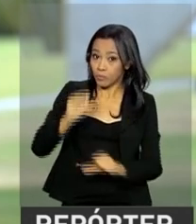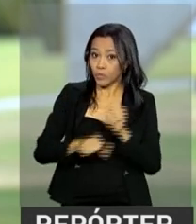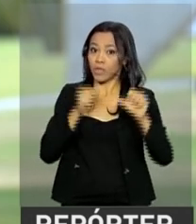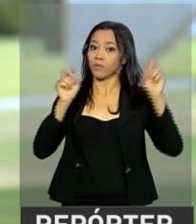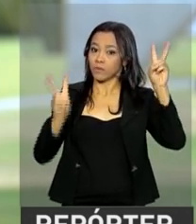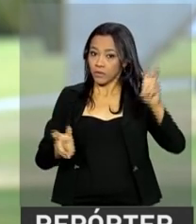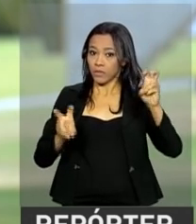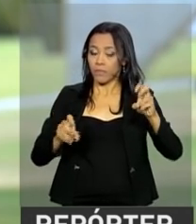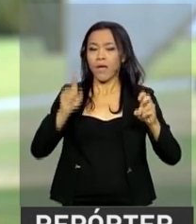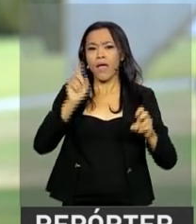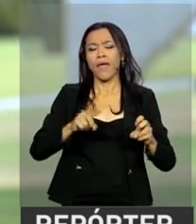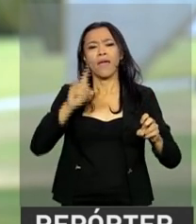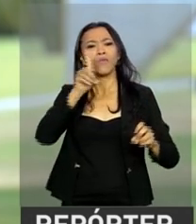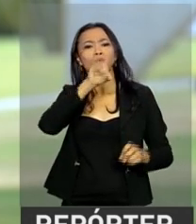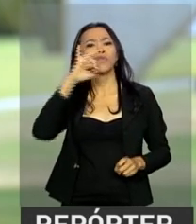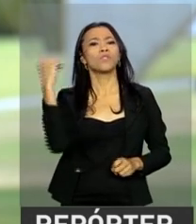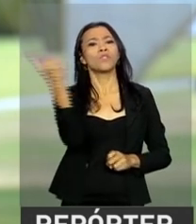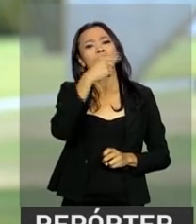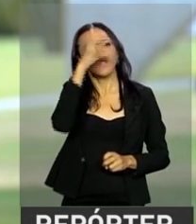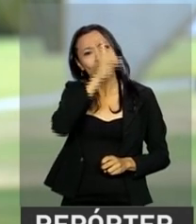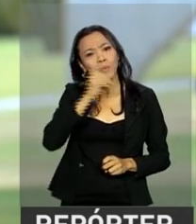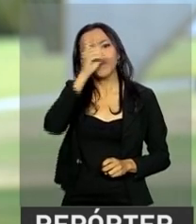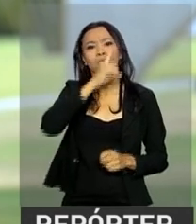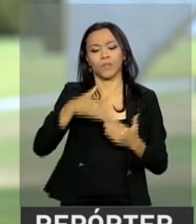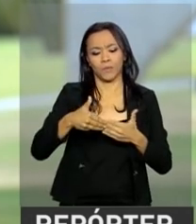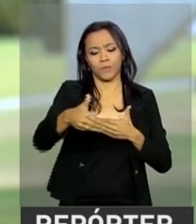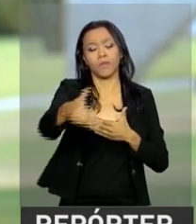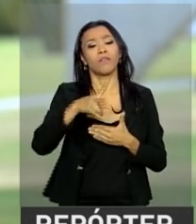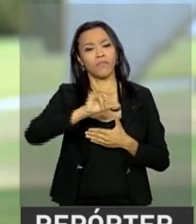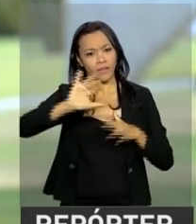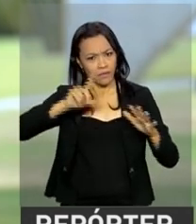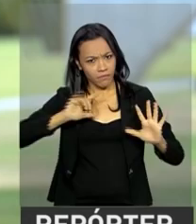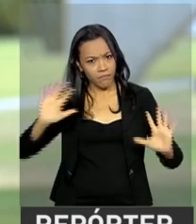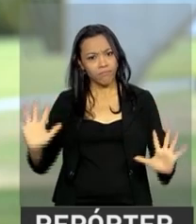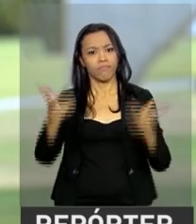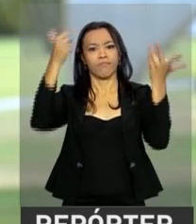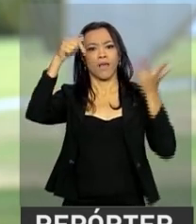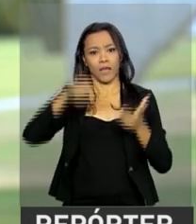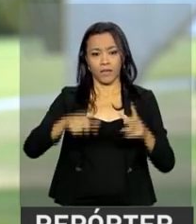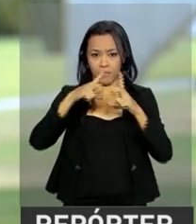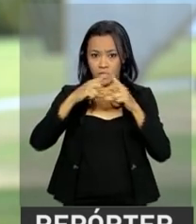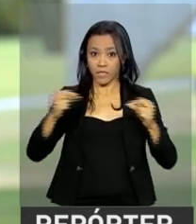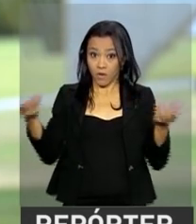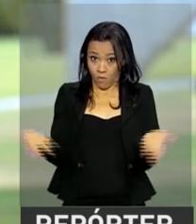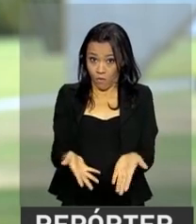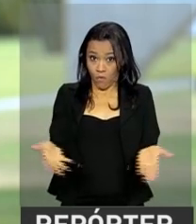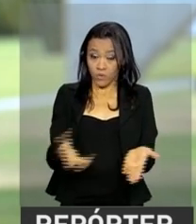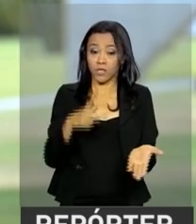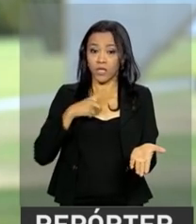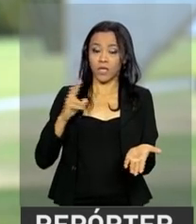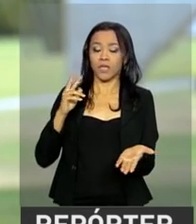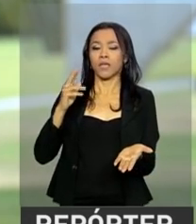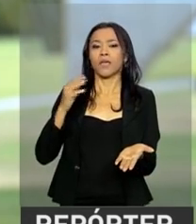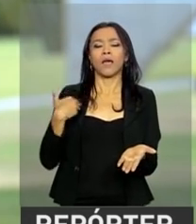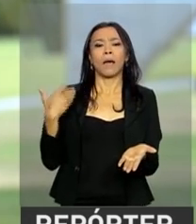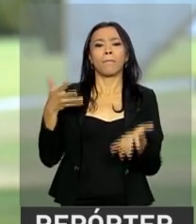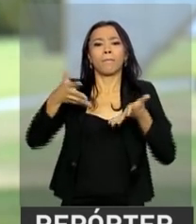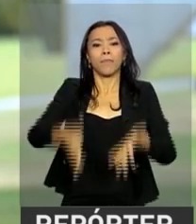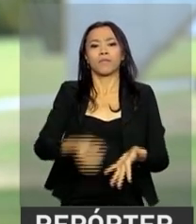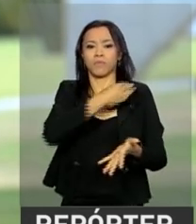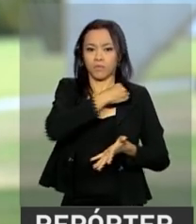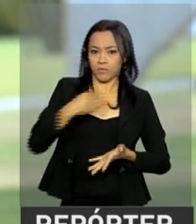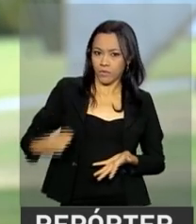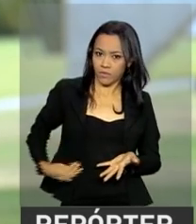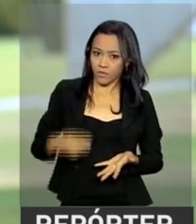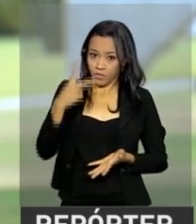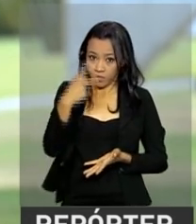comemorada oficialmente no domingo, vai ser celebrada em um evento aqui em Brasília, hoje, que terá a participação do ministro do Desenvolvimento Social